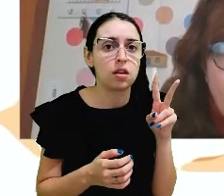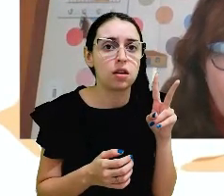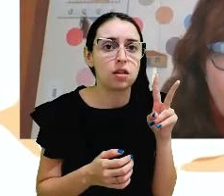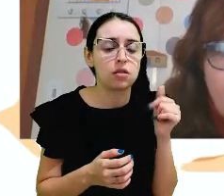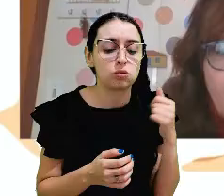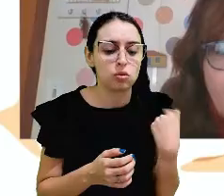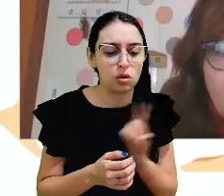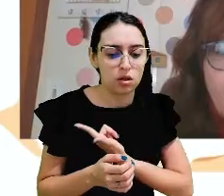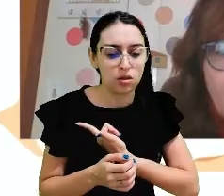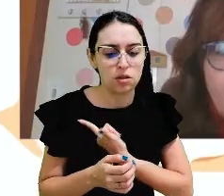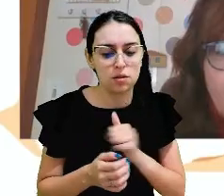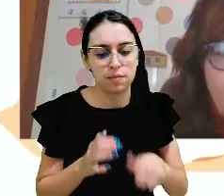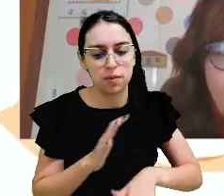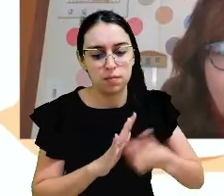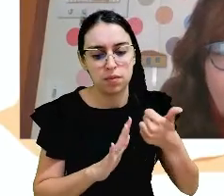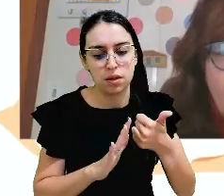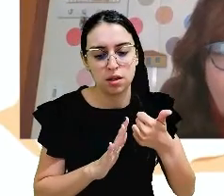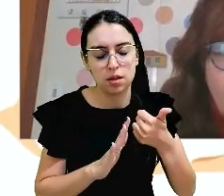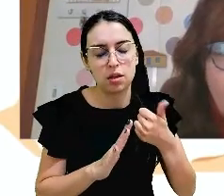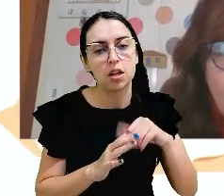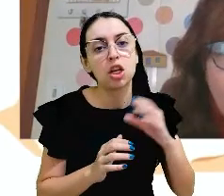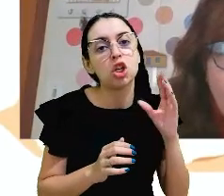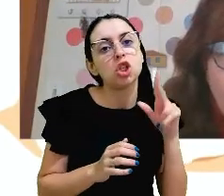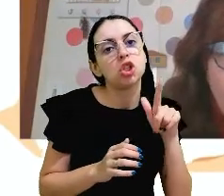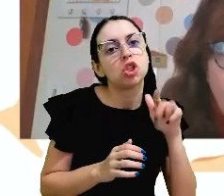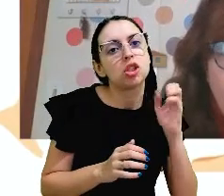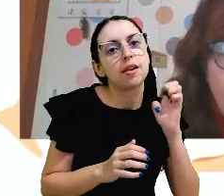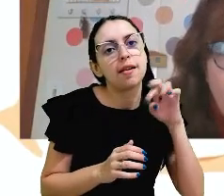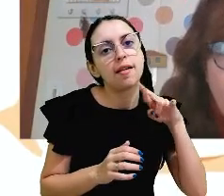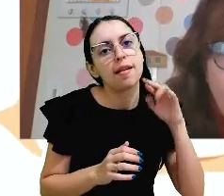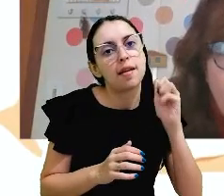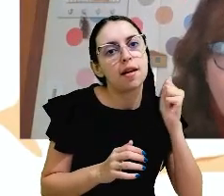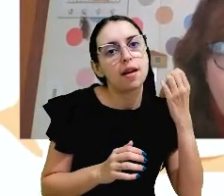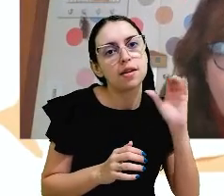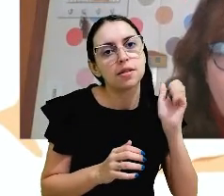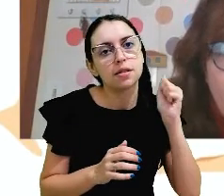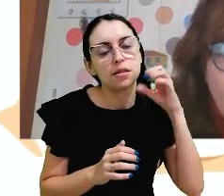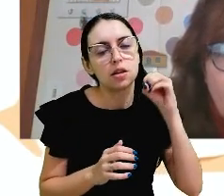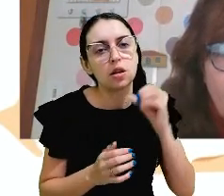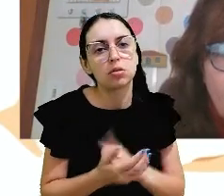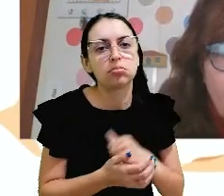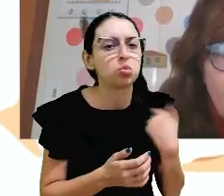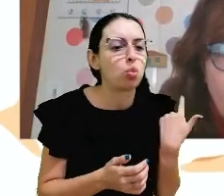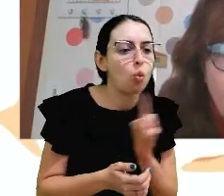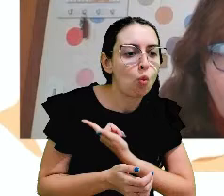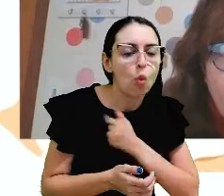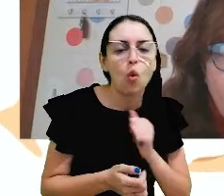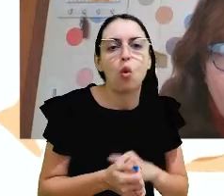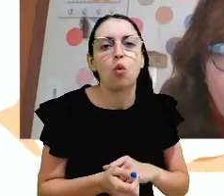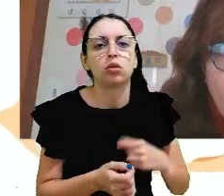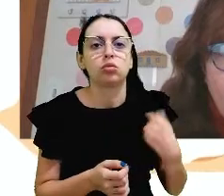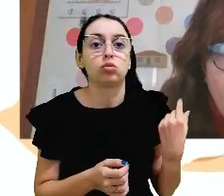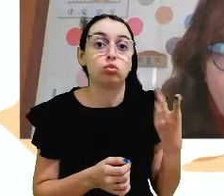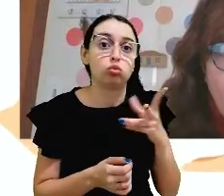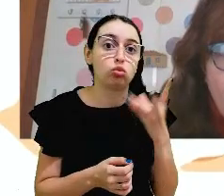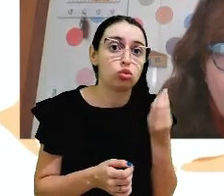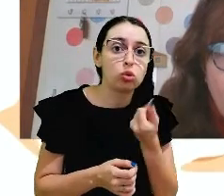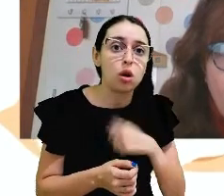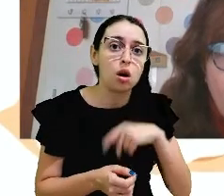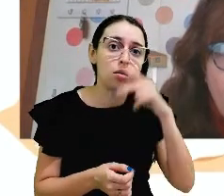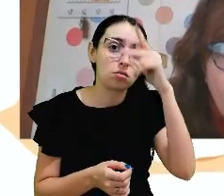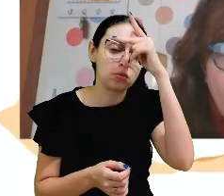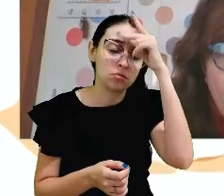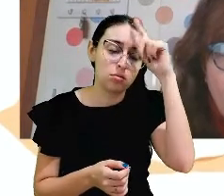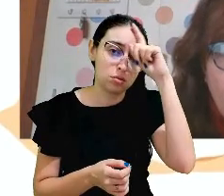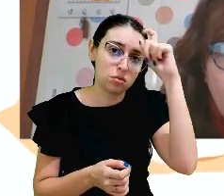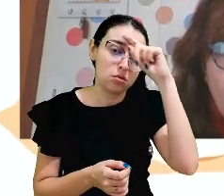nós somos da primeira geração ou a segunda geração da nossa família em que todo mundo nasceu no hospital, né? Por exemplo, no meu